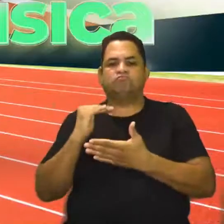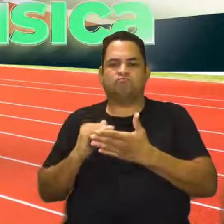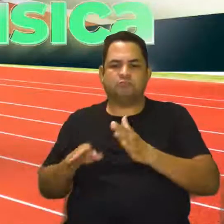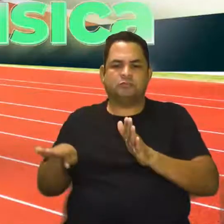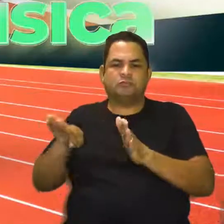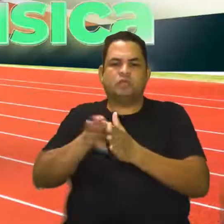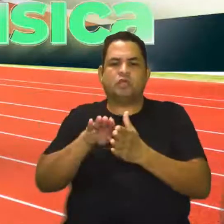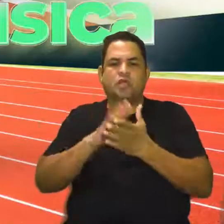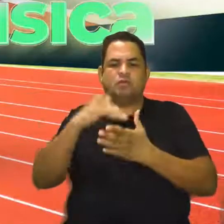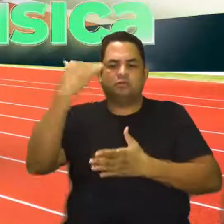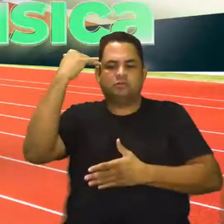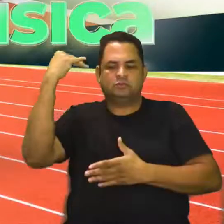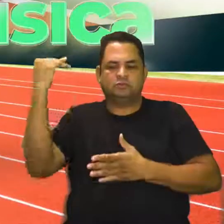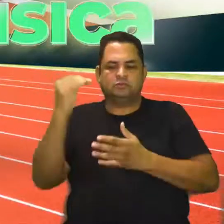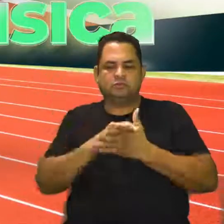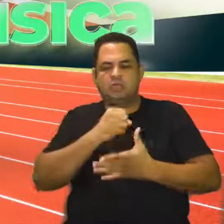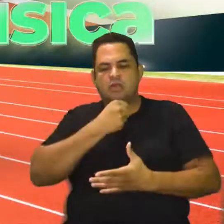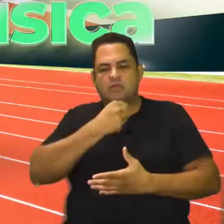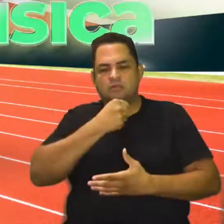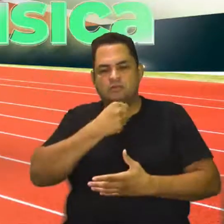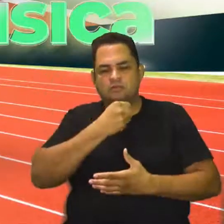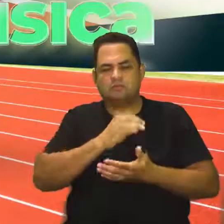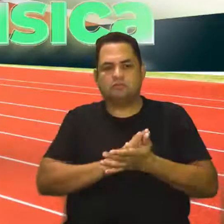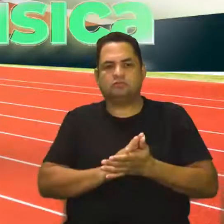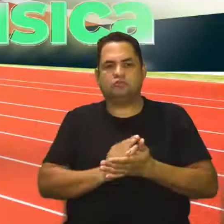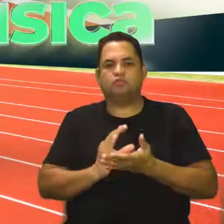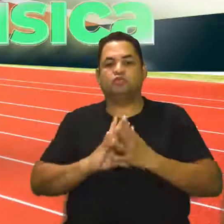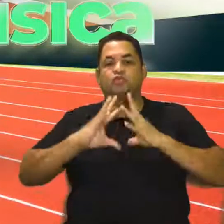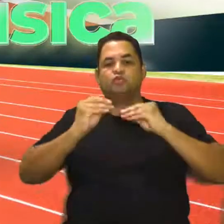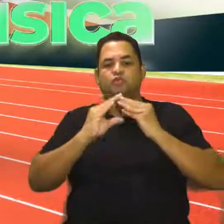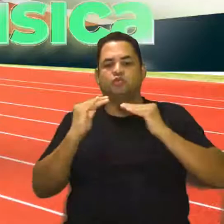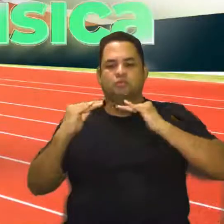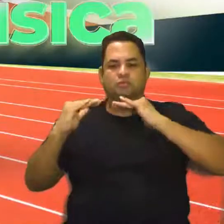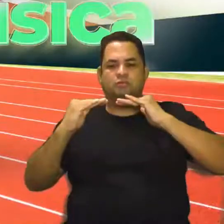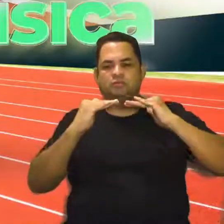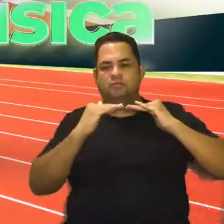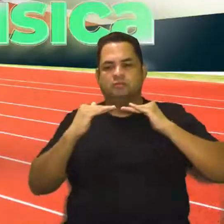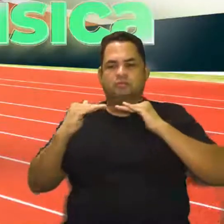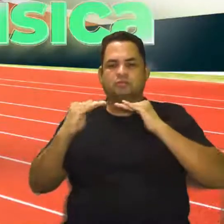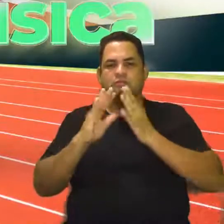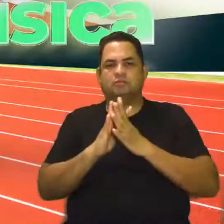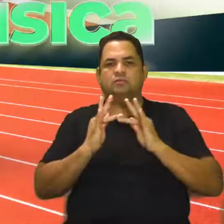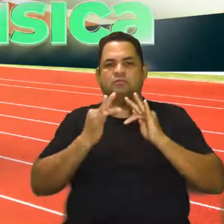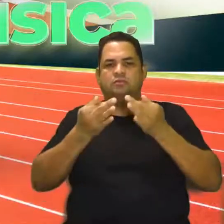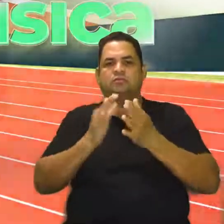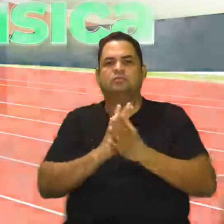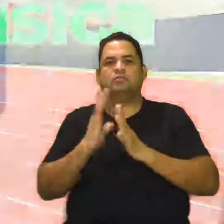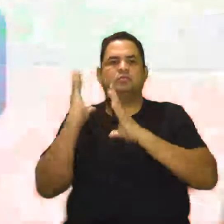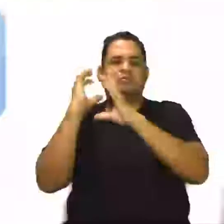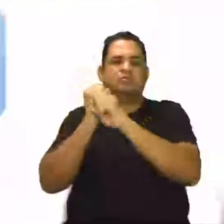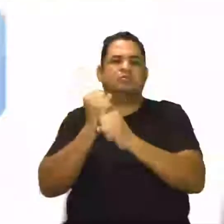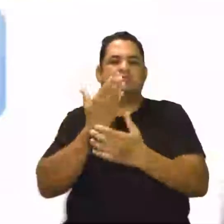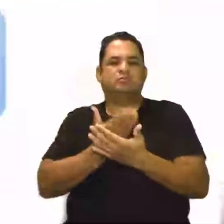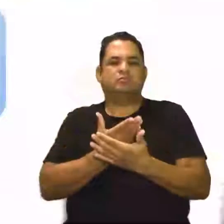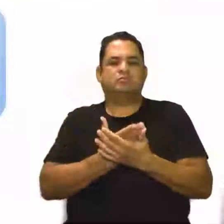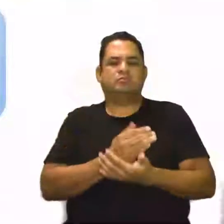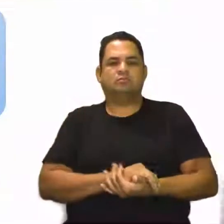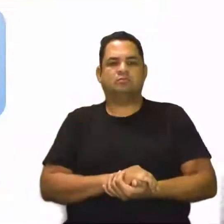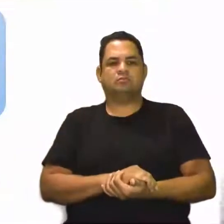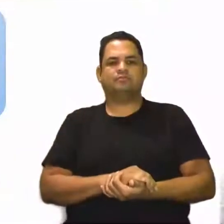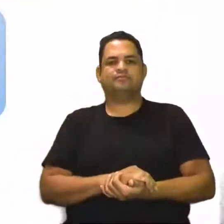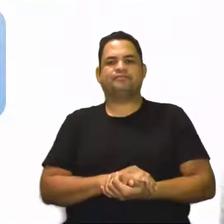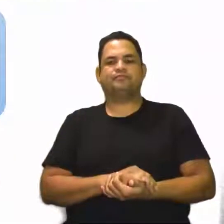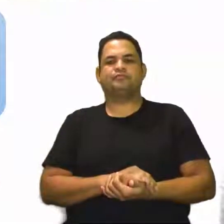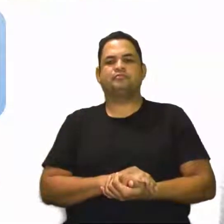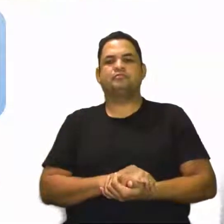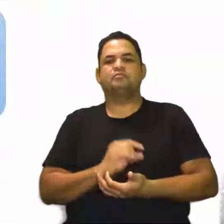aí na sua entrevista. Tudo em harmonia, né, prof? Exato. Tudo em equilíbrio. Perfeito. Então vamos finalizar a revisão dessa aula? Fica comigo aí. E o que